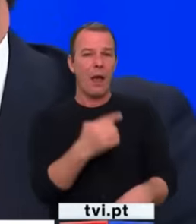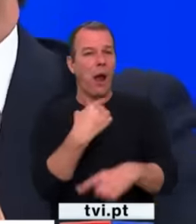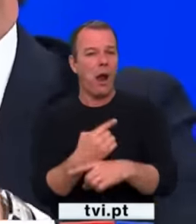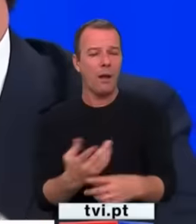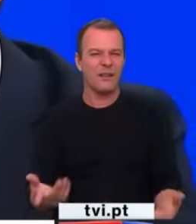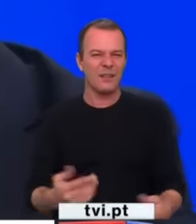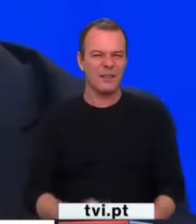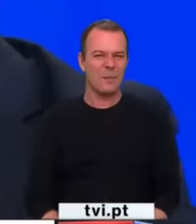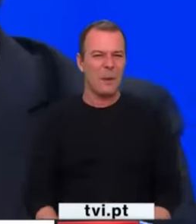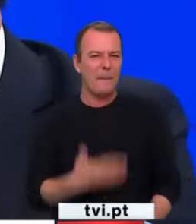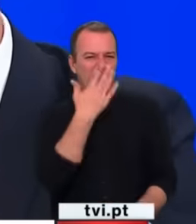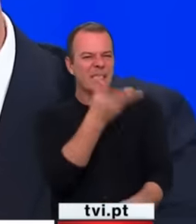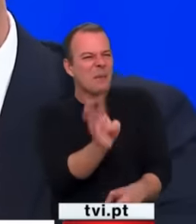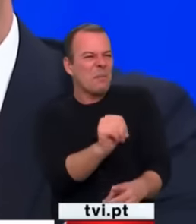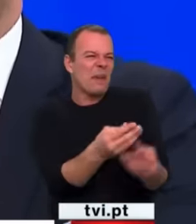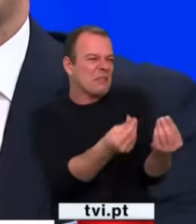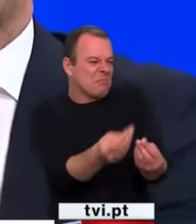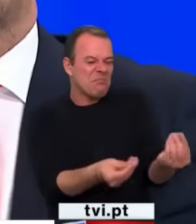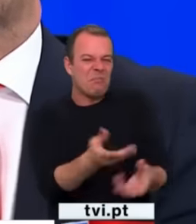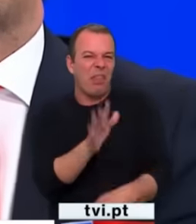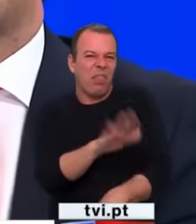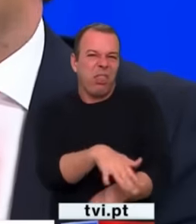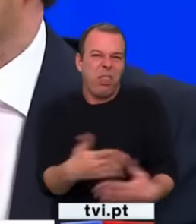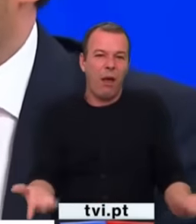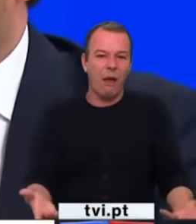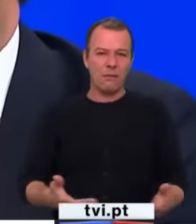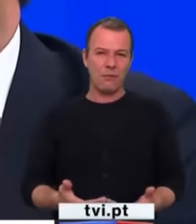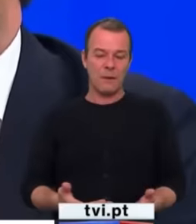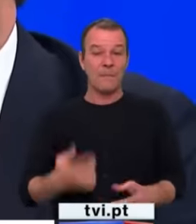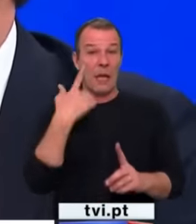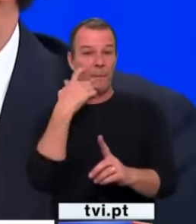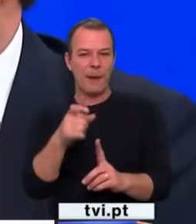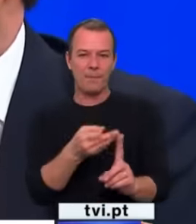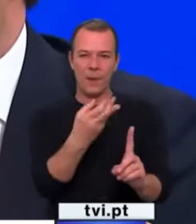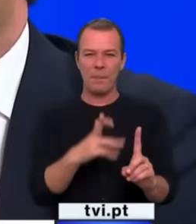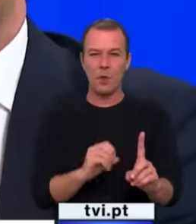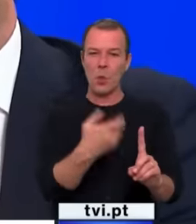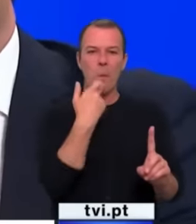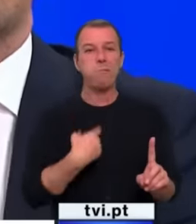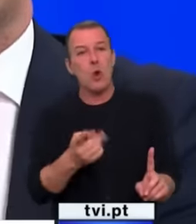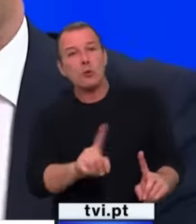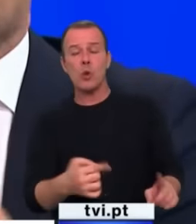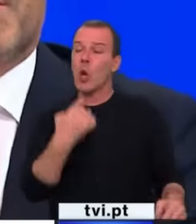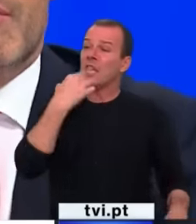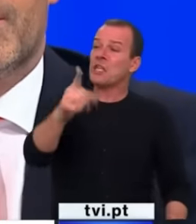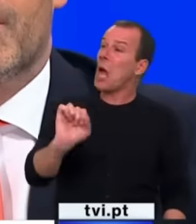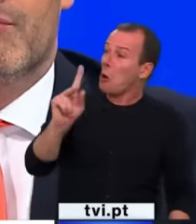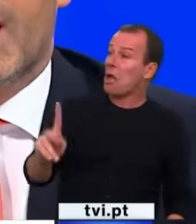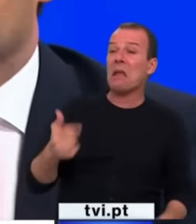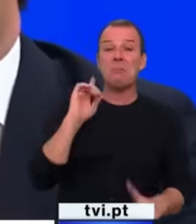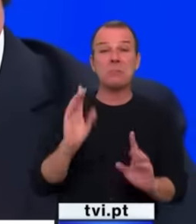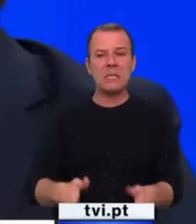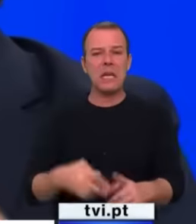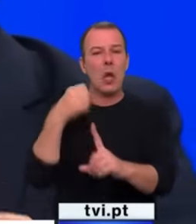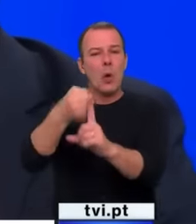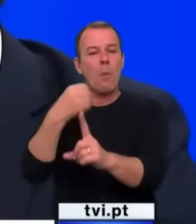perguntou, já ouvimos concorda, já é a concorda que haja uma eliminação de recursos? E repare que o Pedro Nuno Santos não foi capaz de lhe responder. Disse, bom, o que eu acho é que é preciso combater a morosidade,